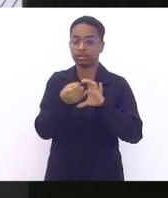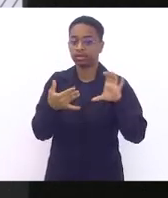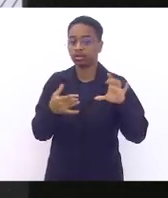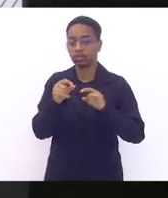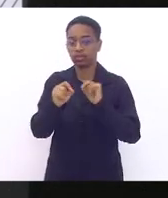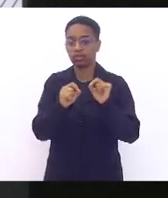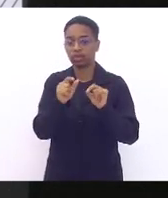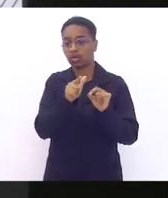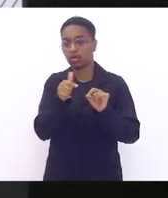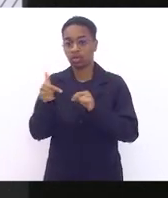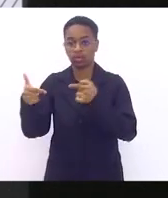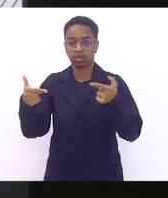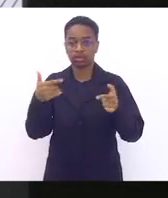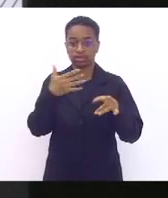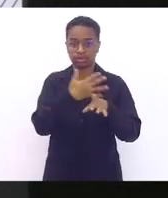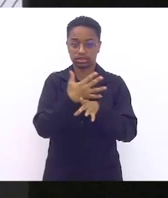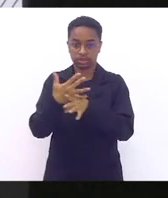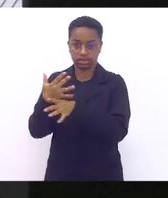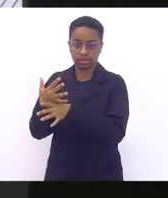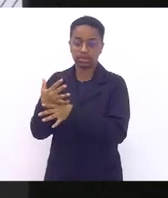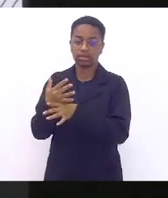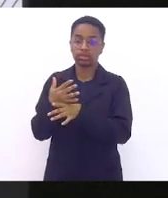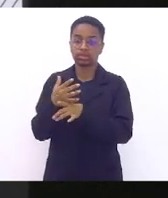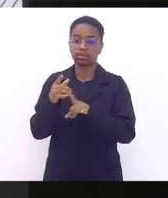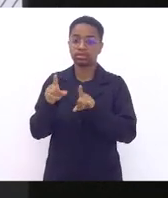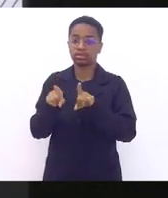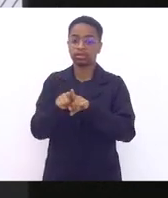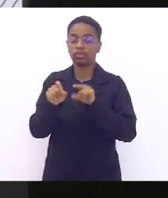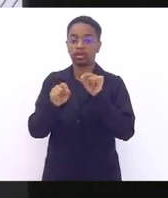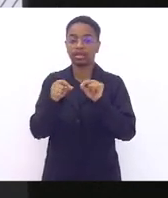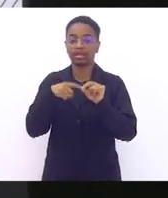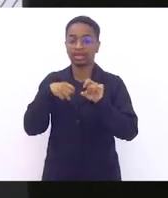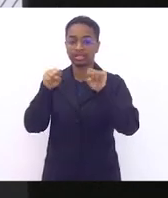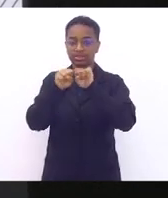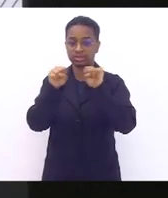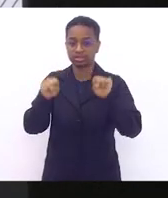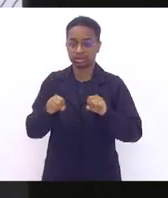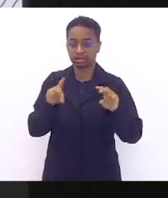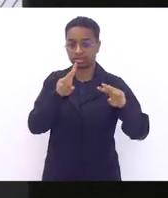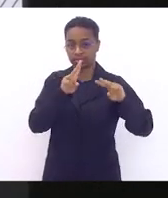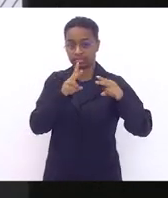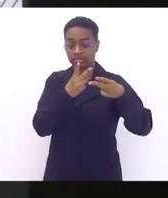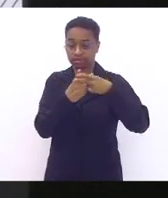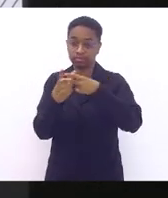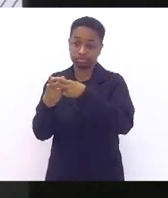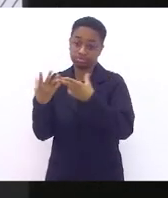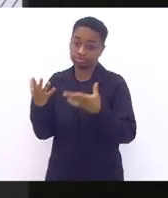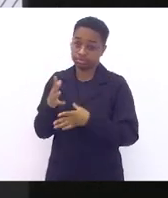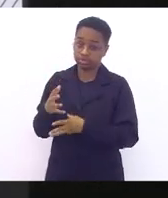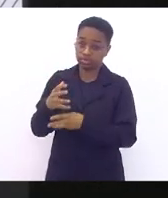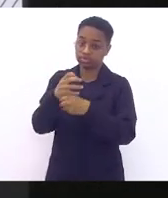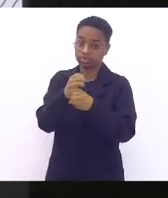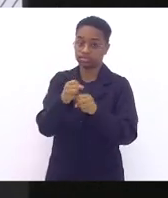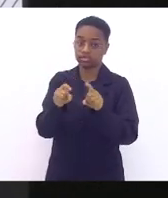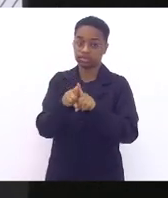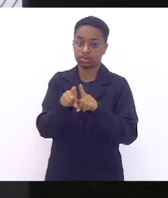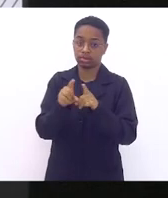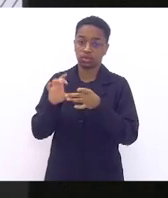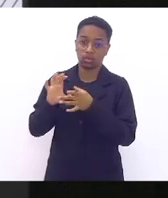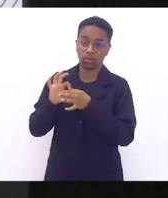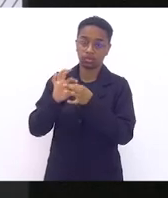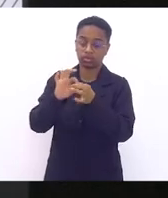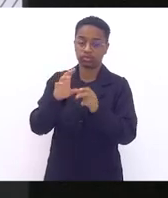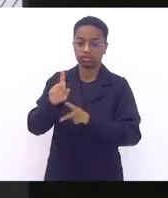municípios de outras regiões também têm, que é um sistema prisional, que automaticamente se contabiliza no contexto da